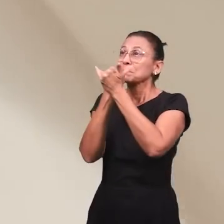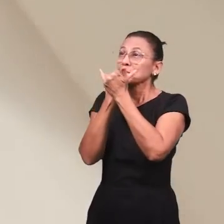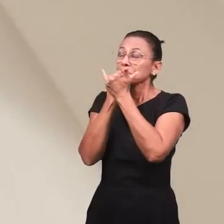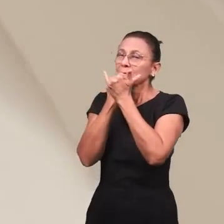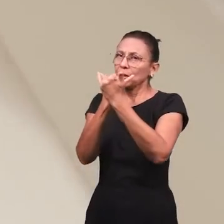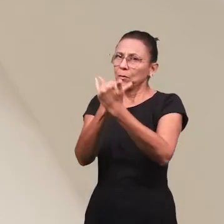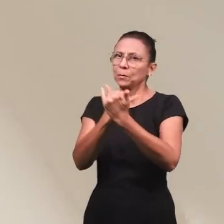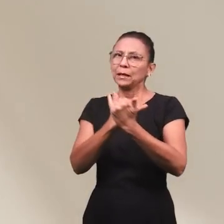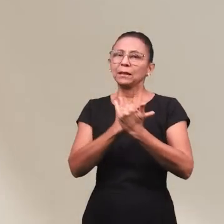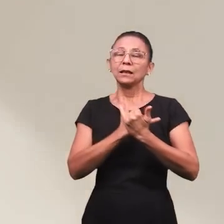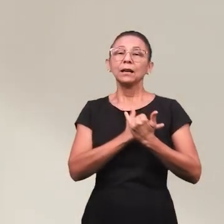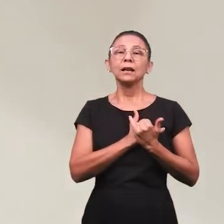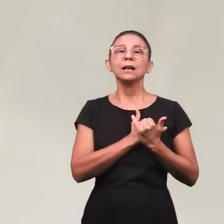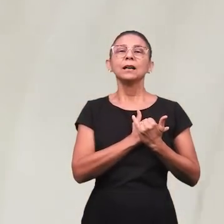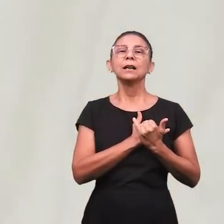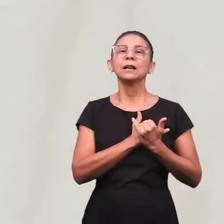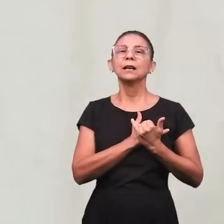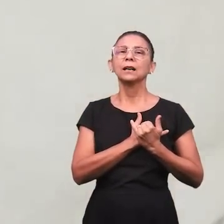pedir o teu